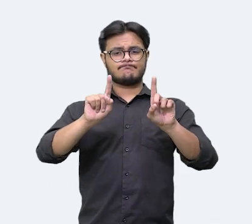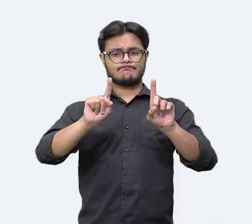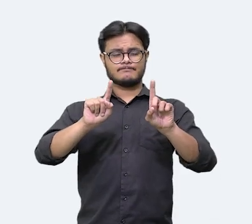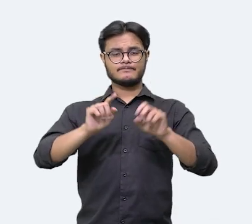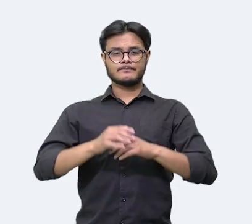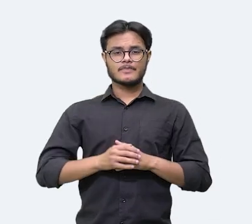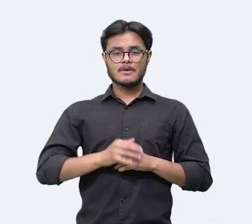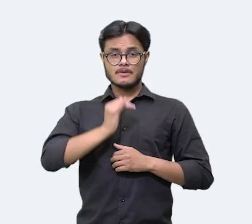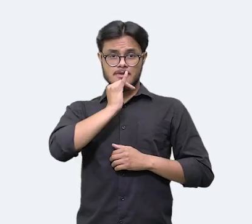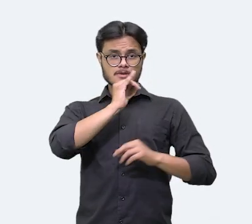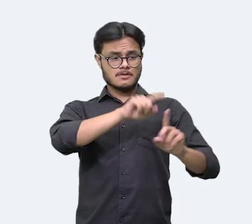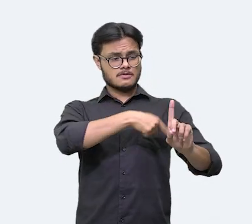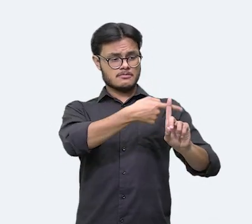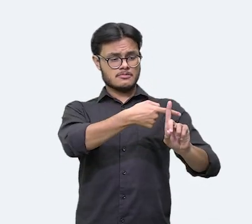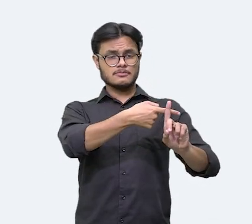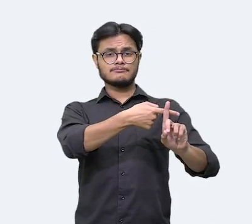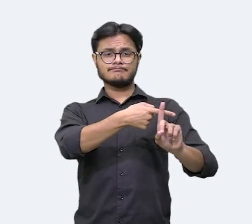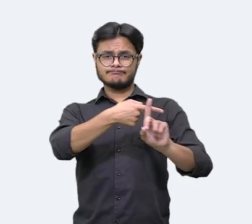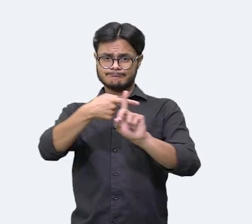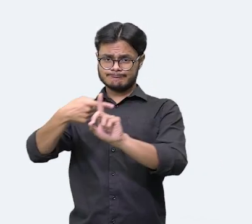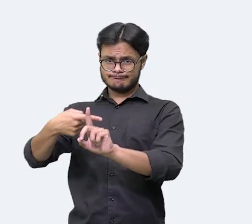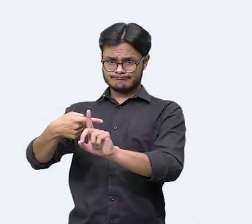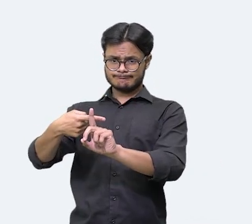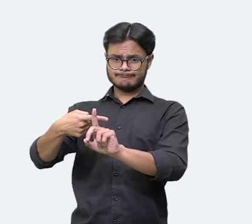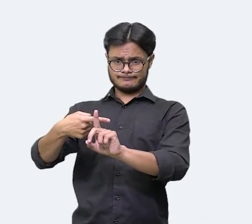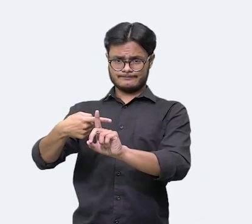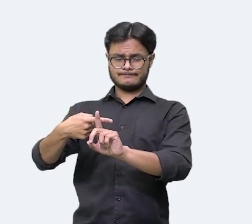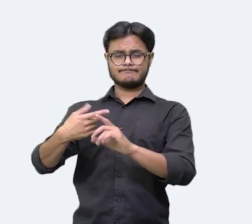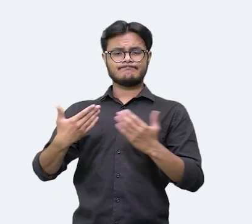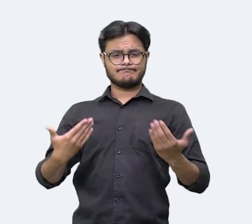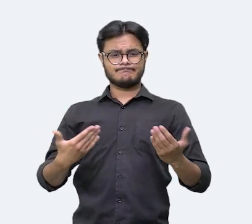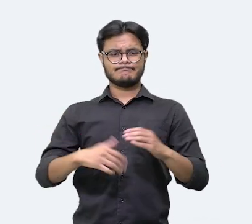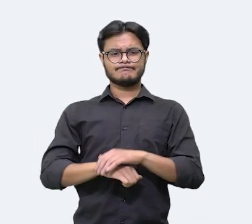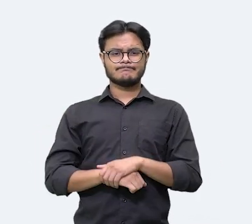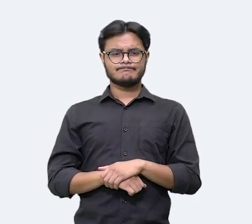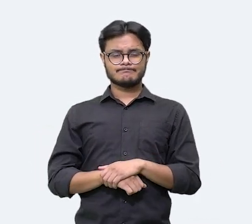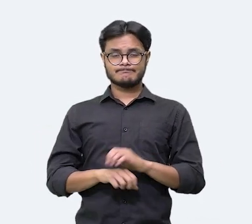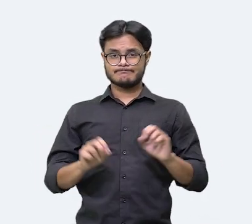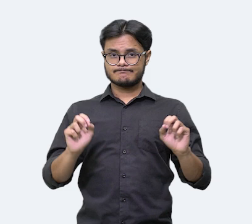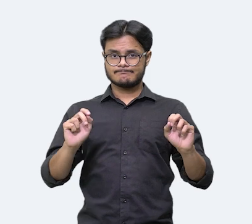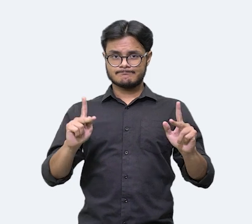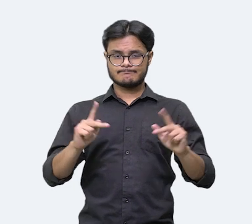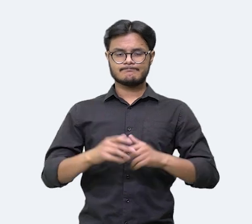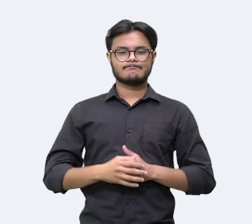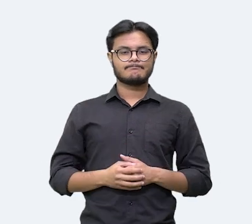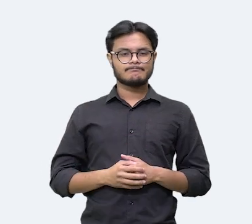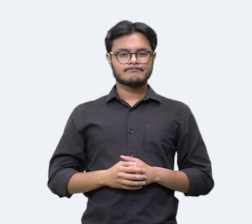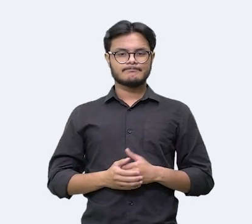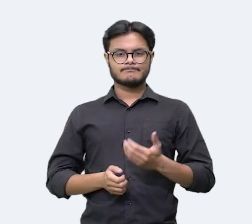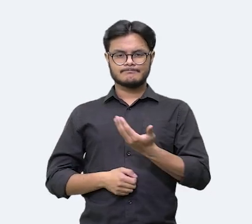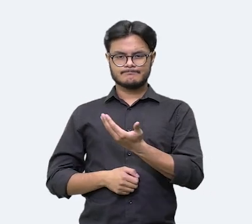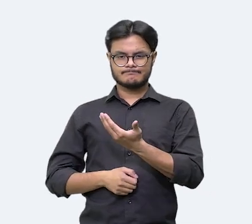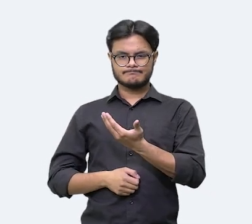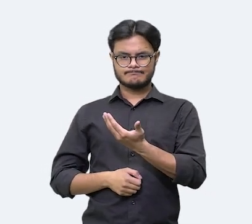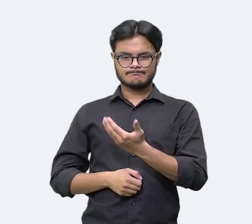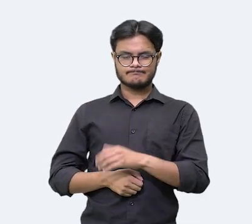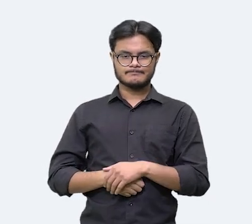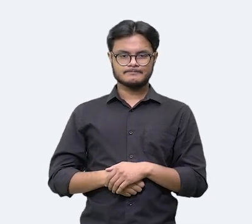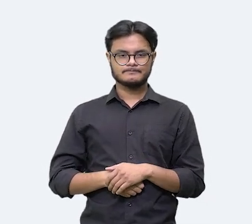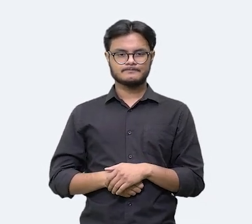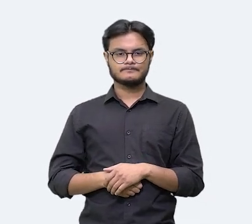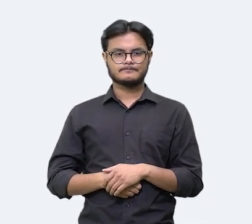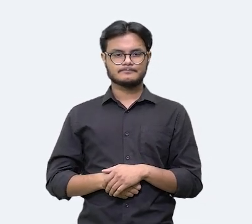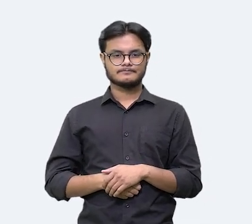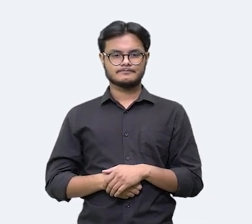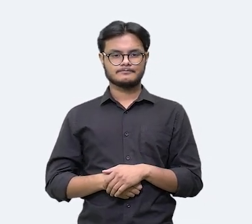aqui. Aqui é positivo, aqui é positivo, aqui é positivo, positivo e positivo. E aqui é o polo negativo. Notem